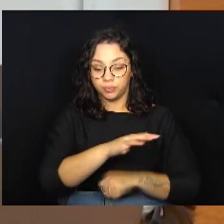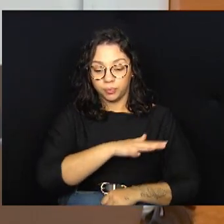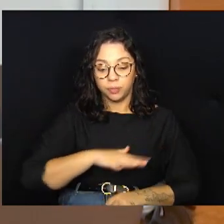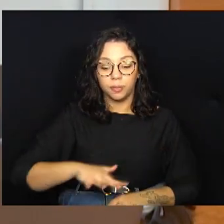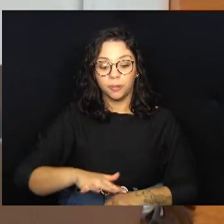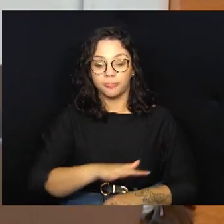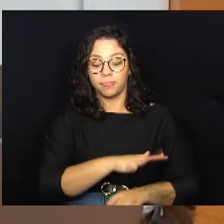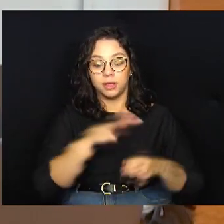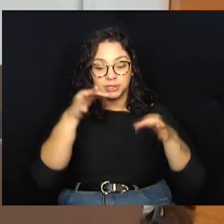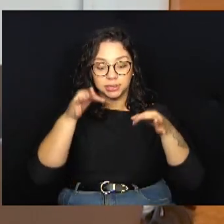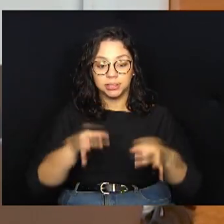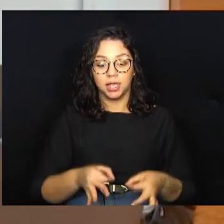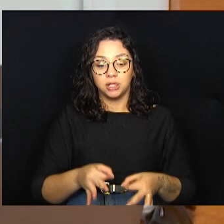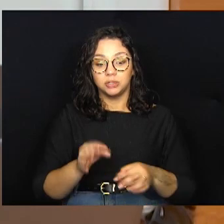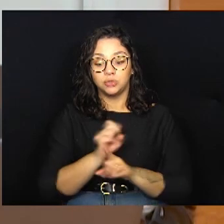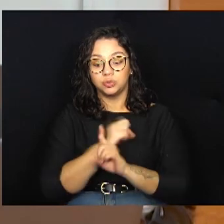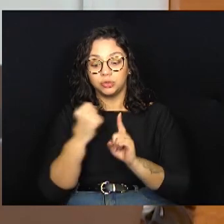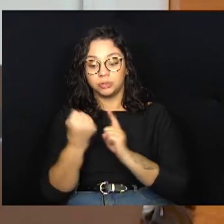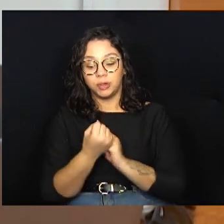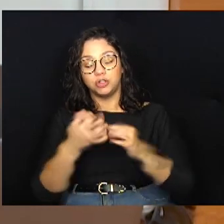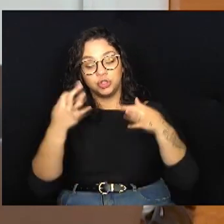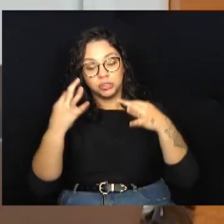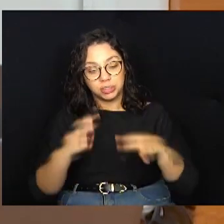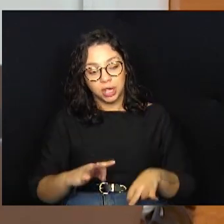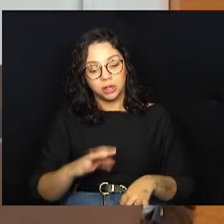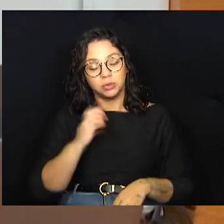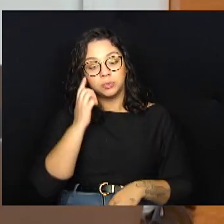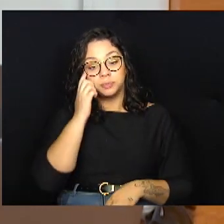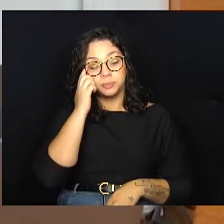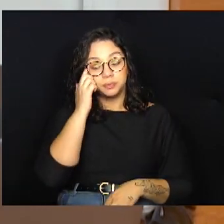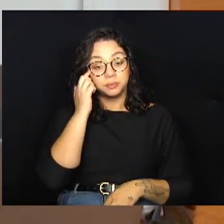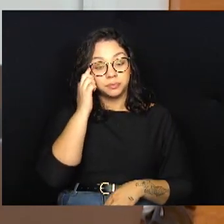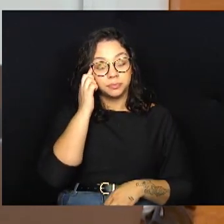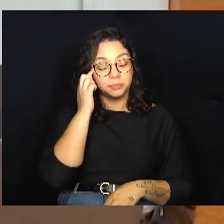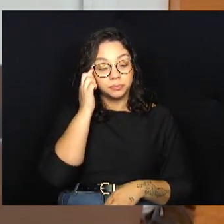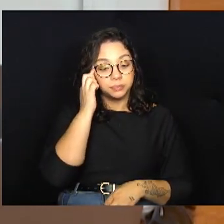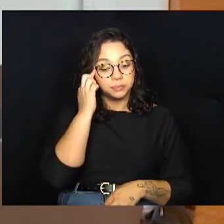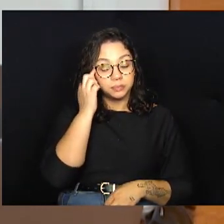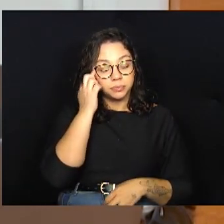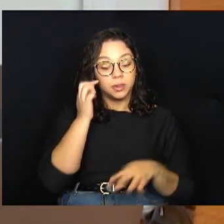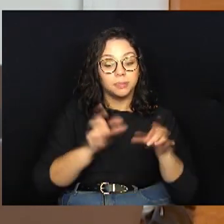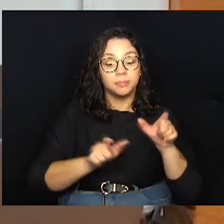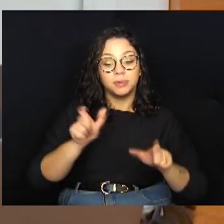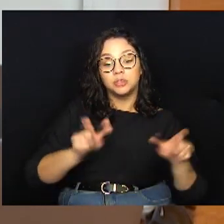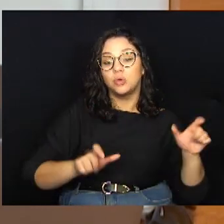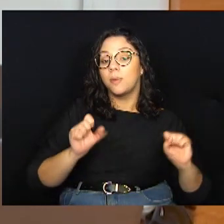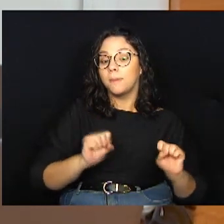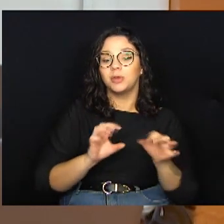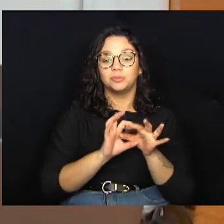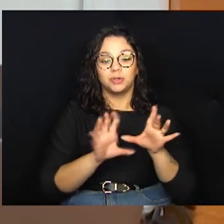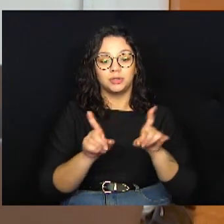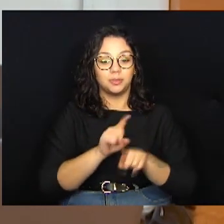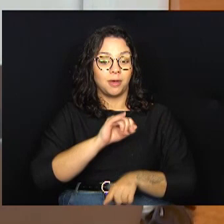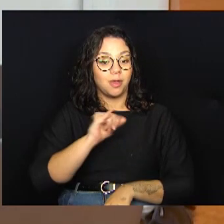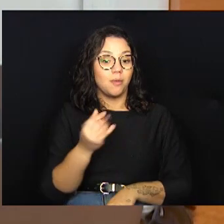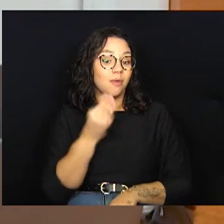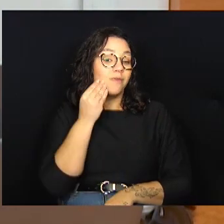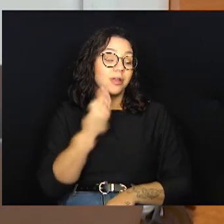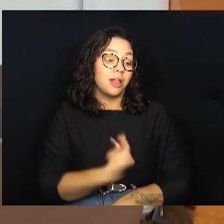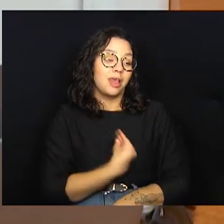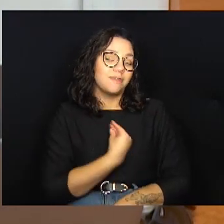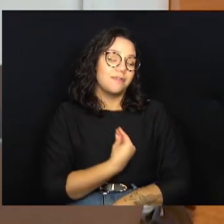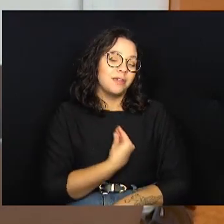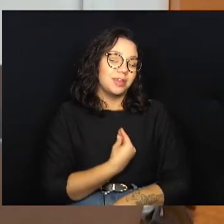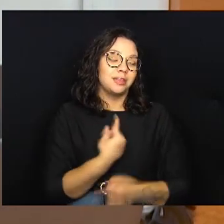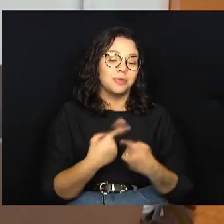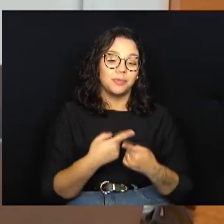ambientalmente corretos, socialmente corretos, em que as pessoas possam estar à vontade e usufruir de suas vidas, que é isso que eu acho